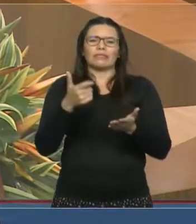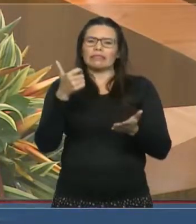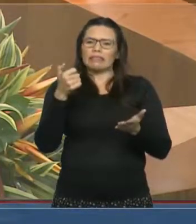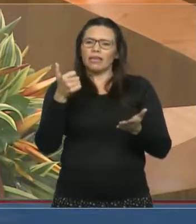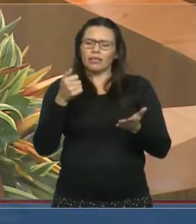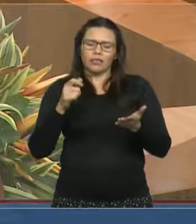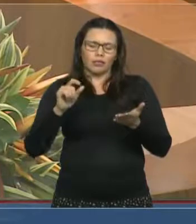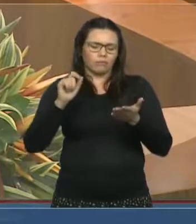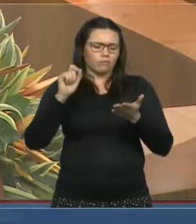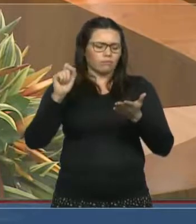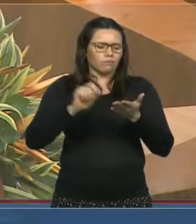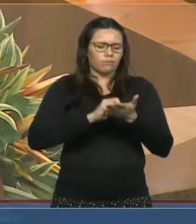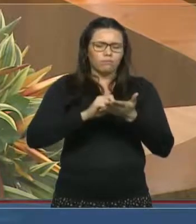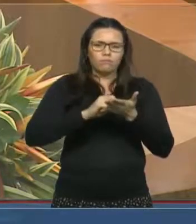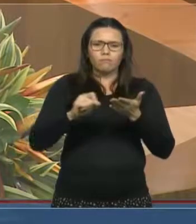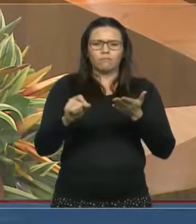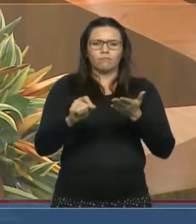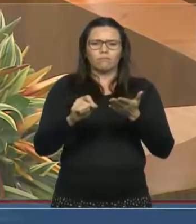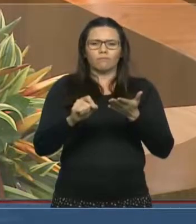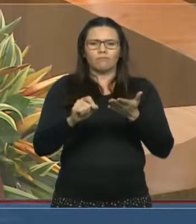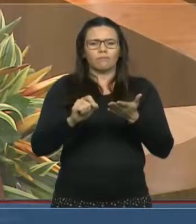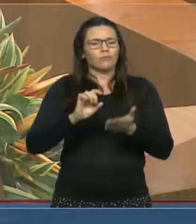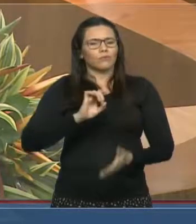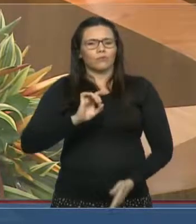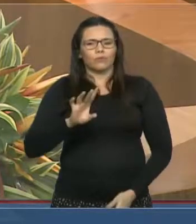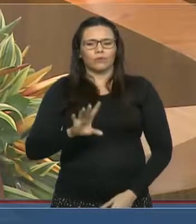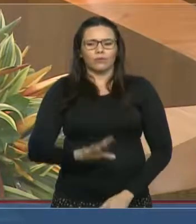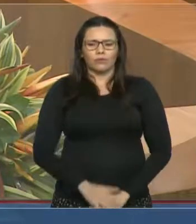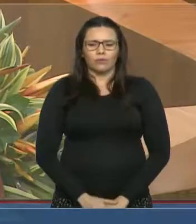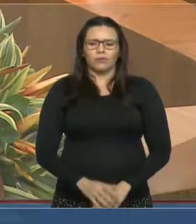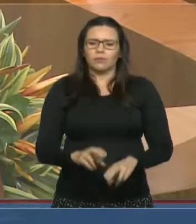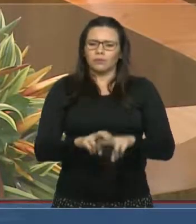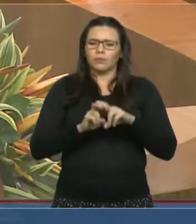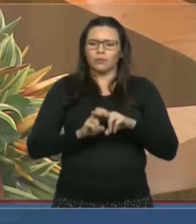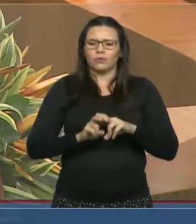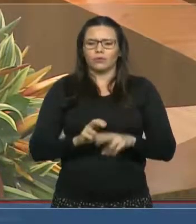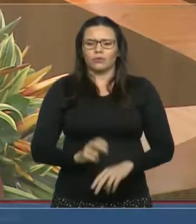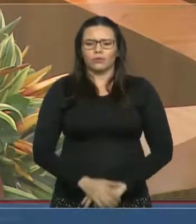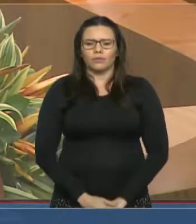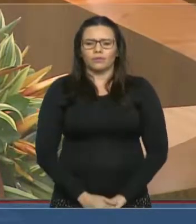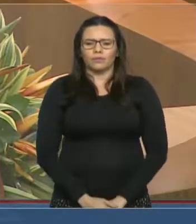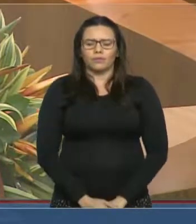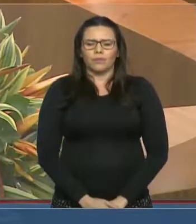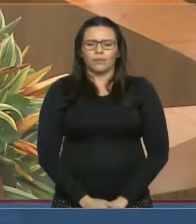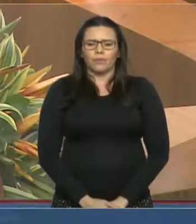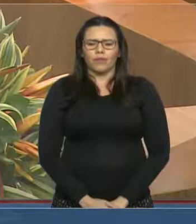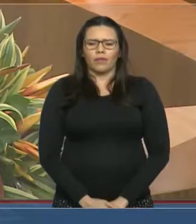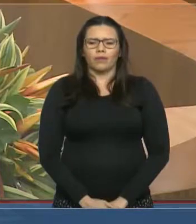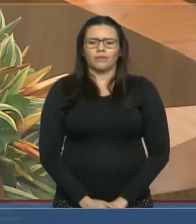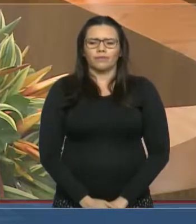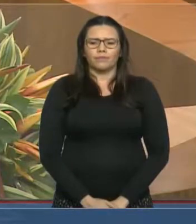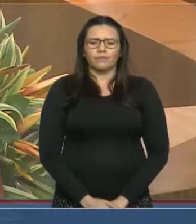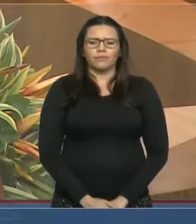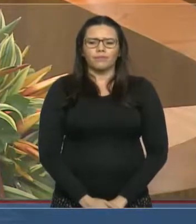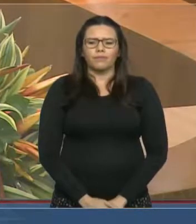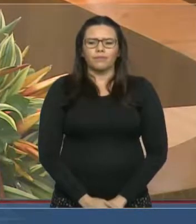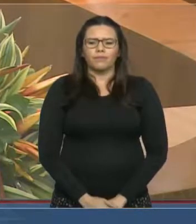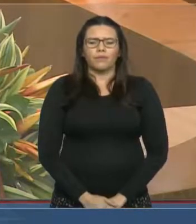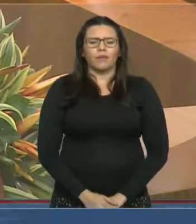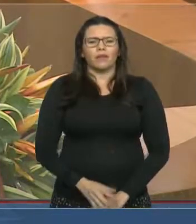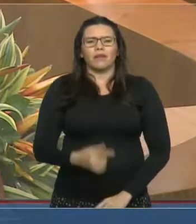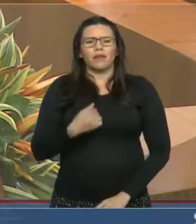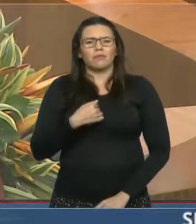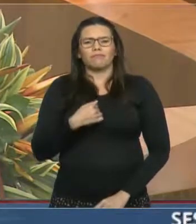bem, daí porque eu não tenho muito, entendeu, a dizer aqui, a não ser só o grande